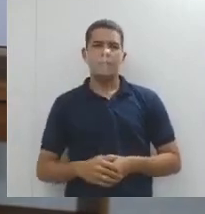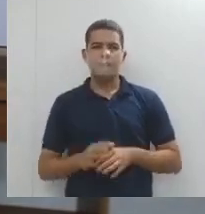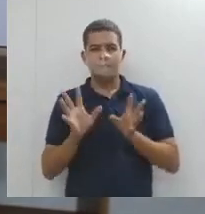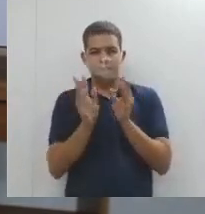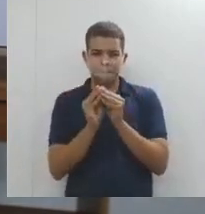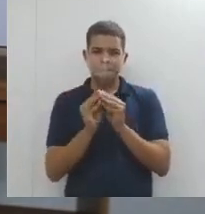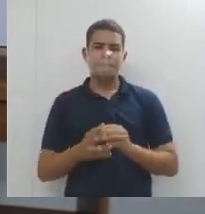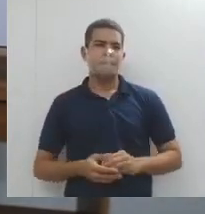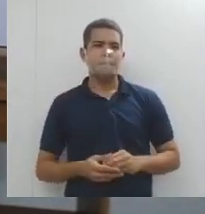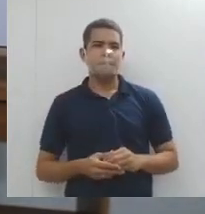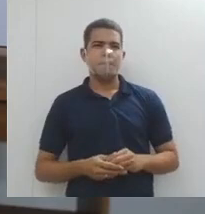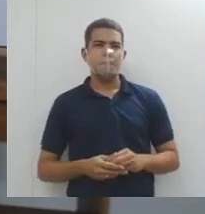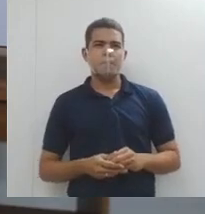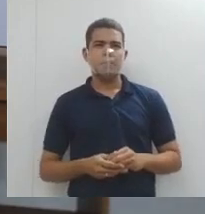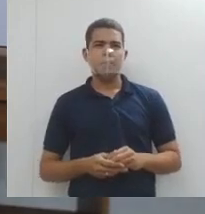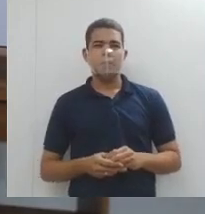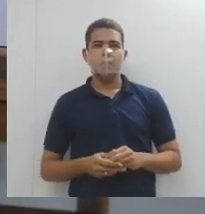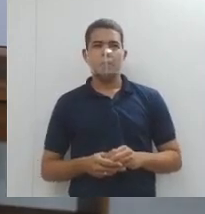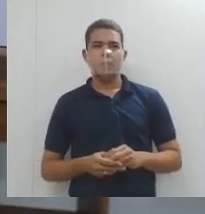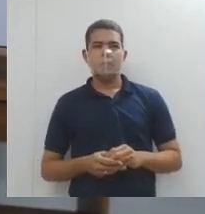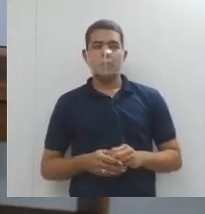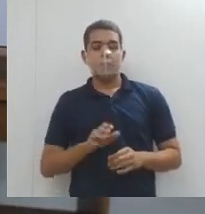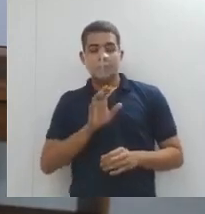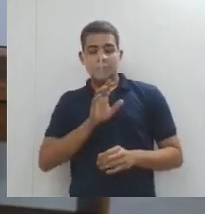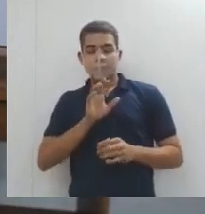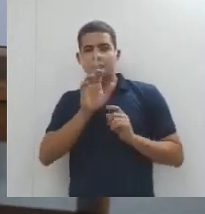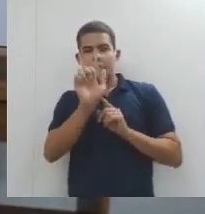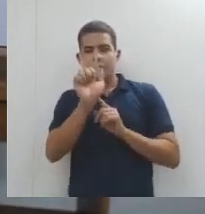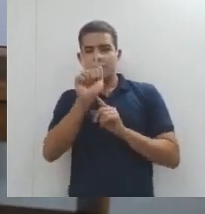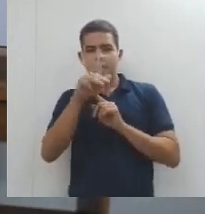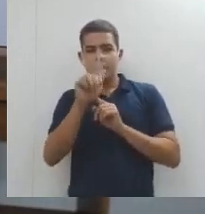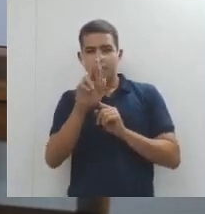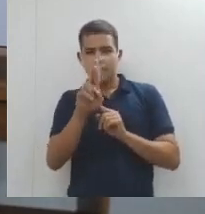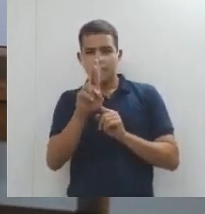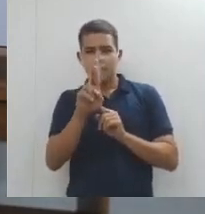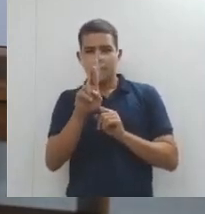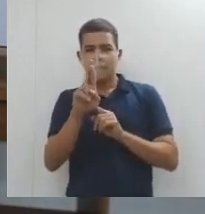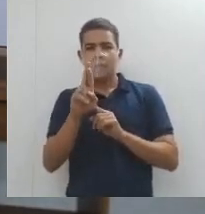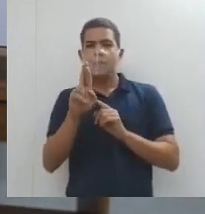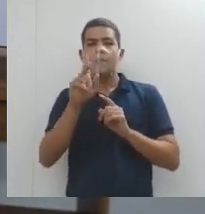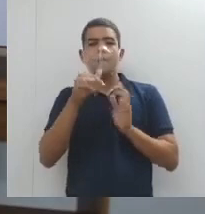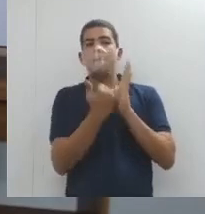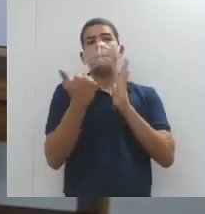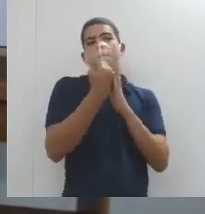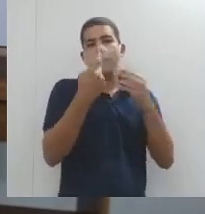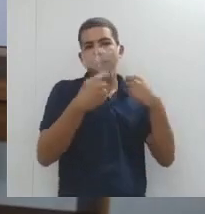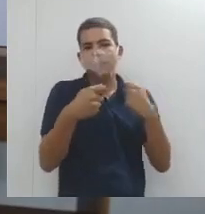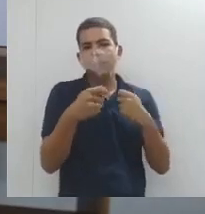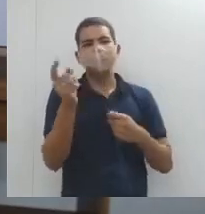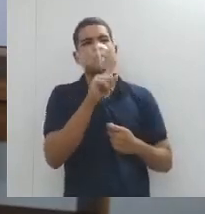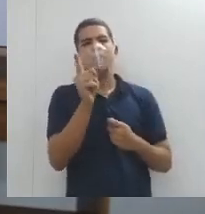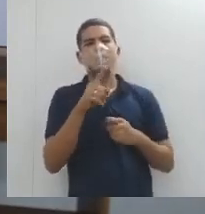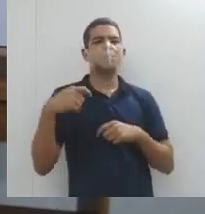intransitivo. Ou seja, ele não transita em. Negação, in, não transita, não precisa de mais nada, não